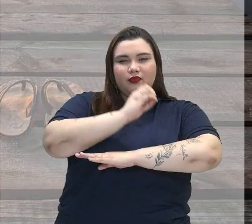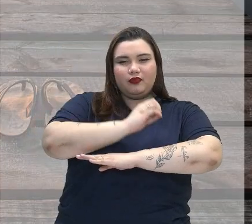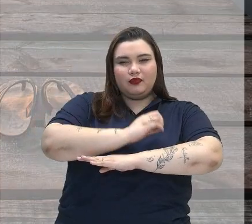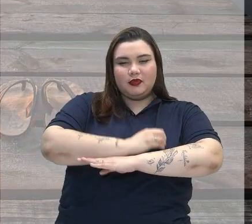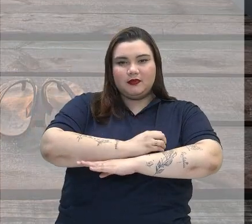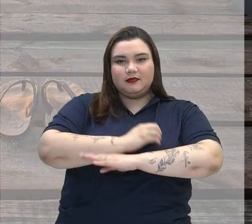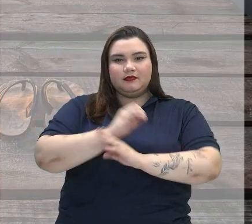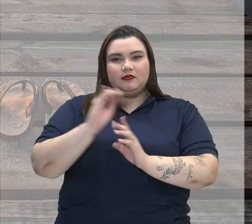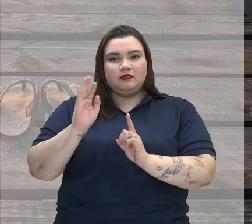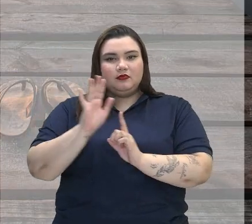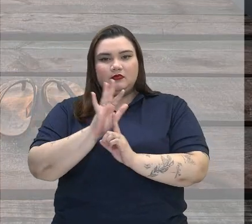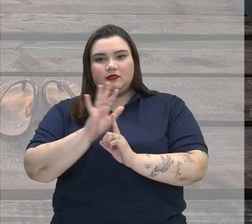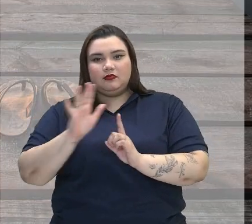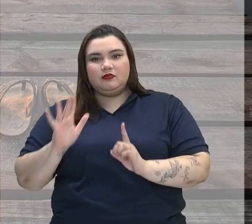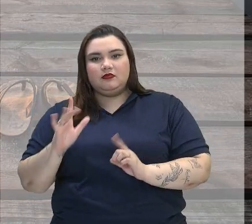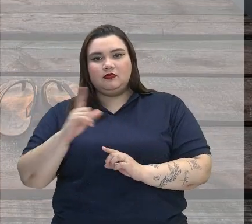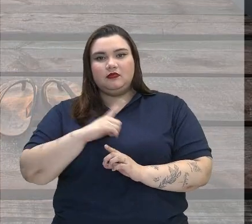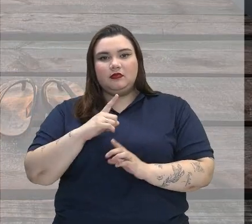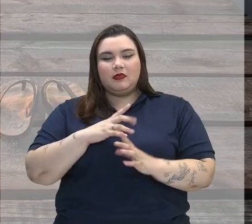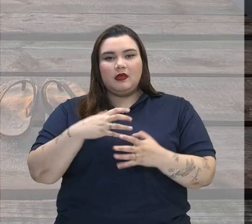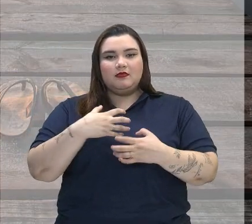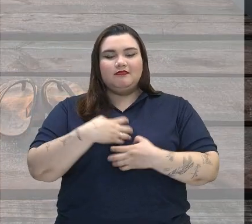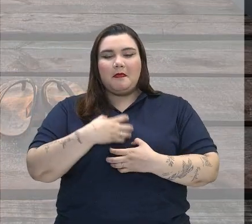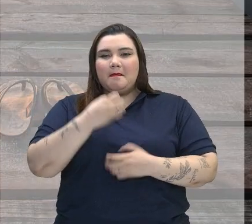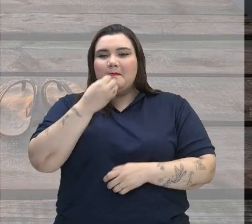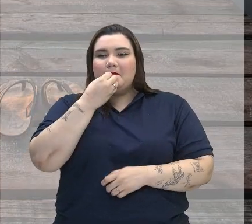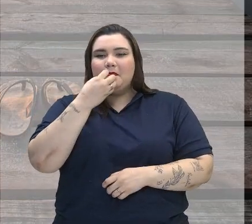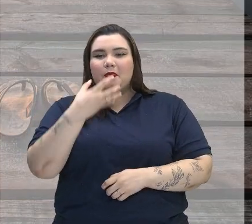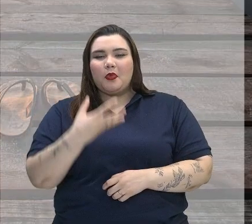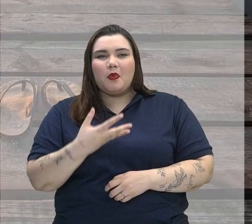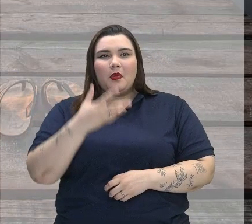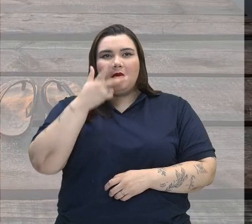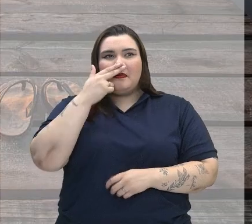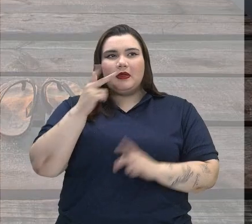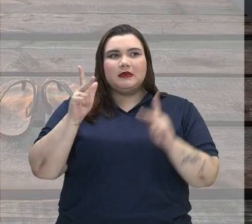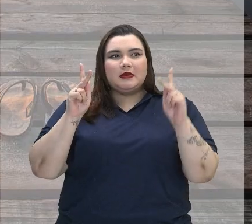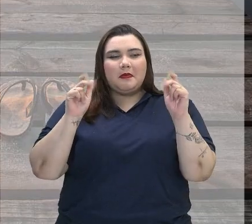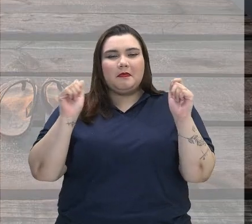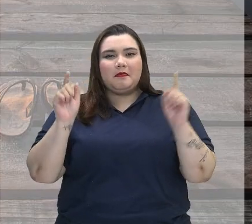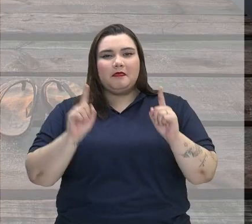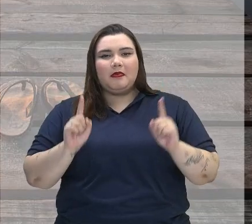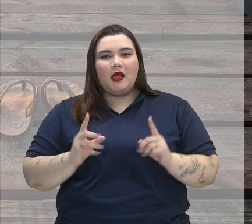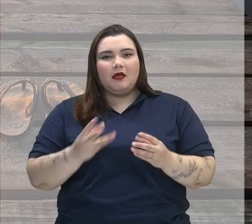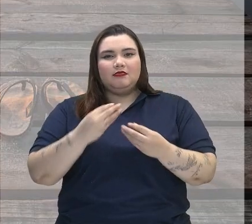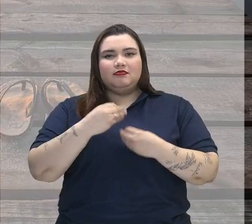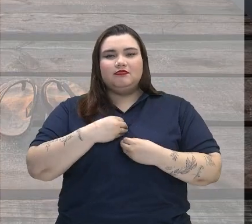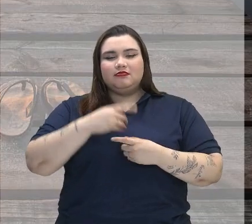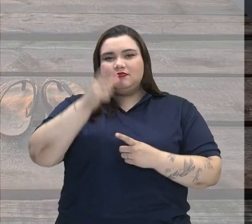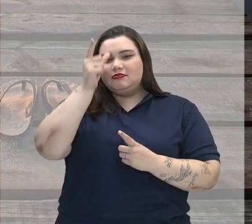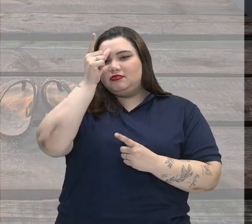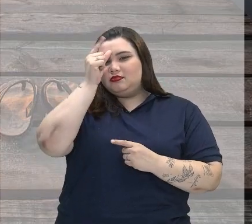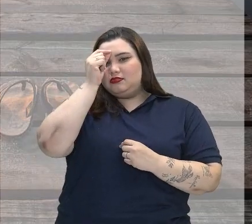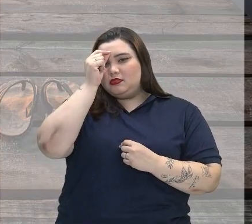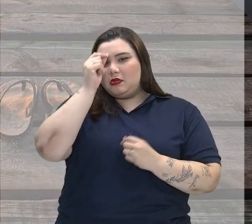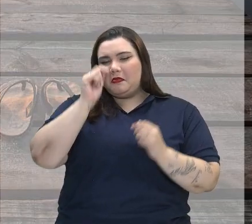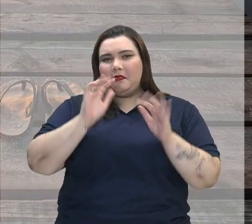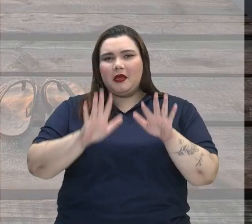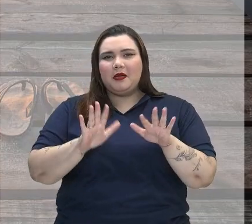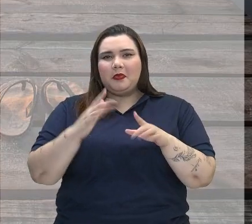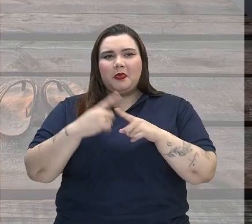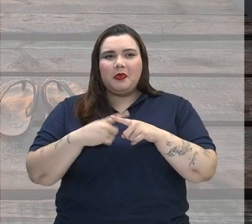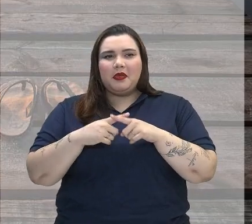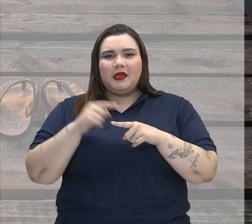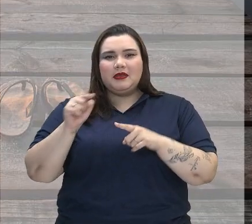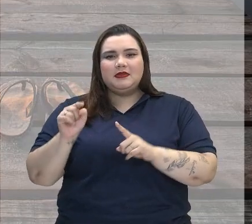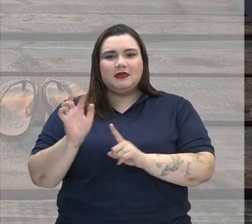imagem, ela tem uma sensação de bem-estar, ela é muito agradável à vista. E o que isso tem a ver com o nosso objeto